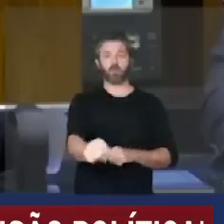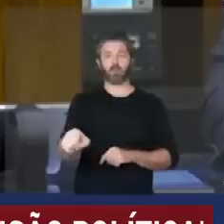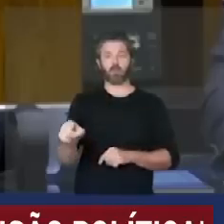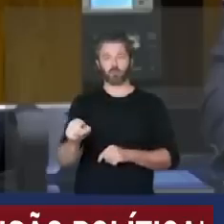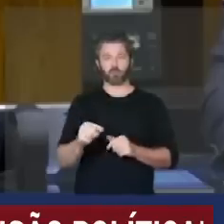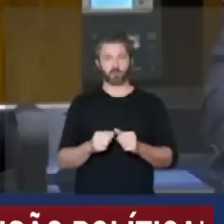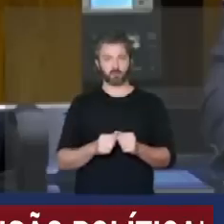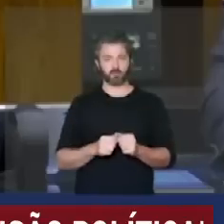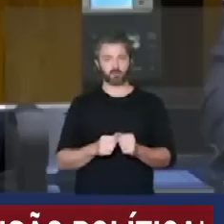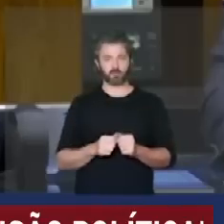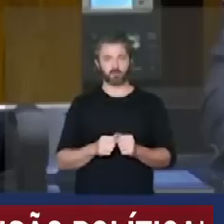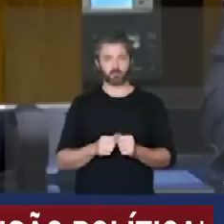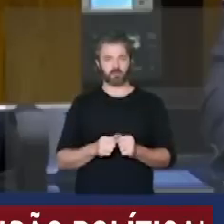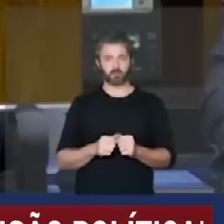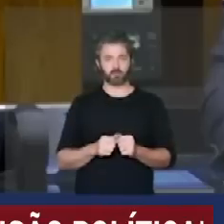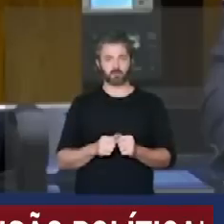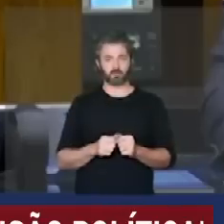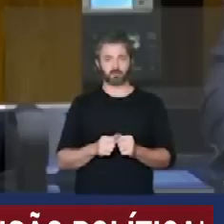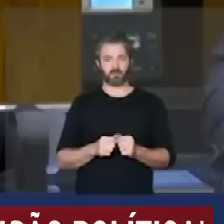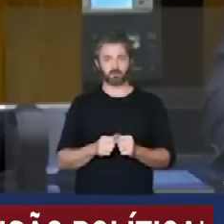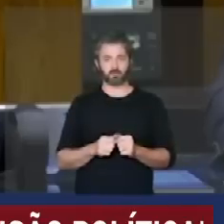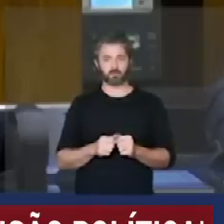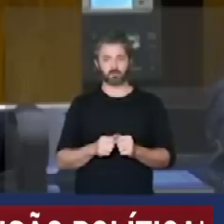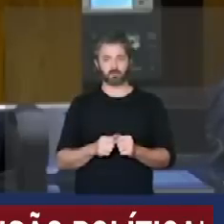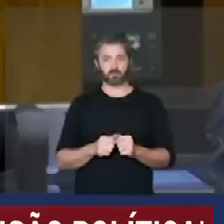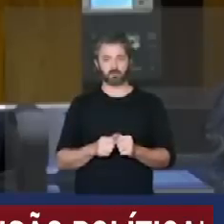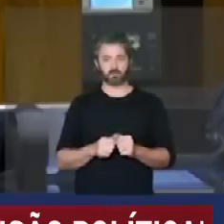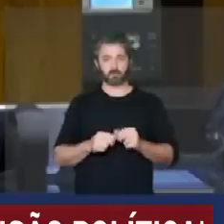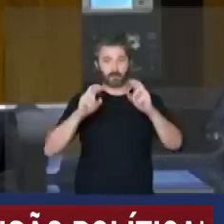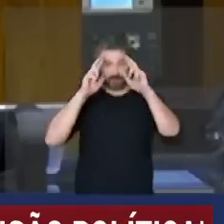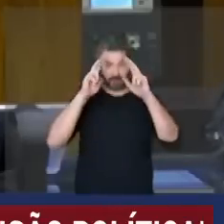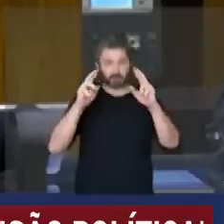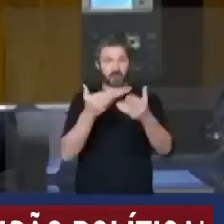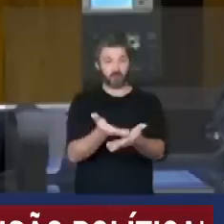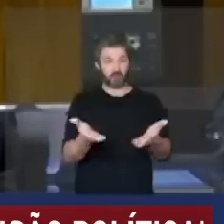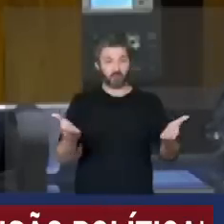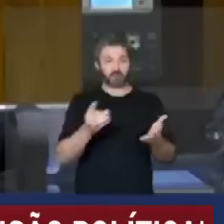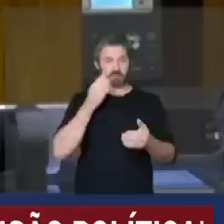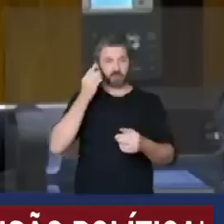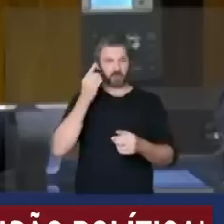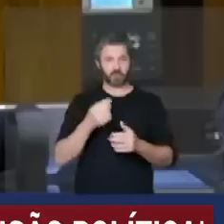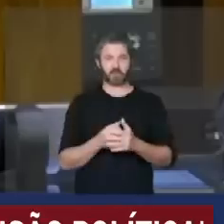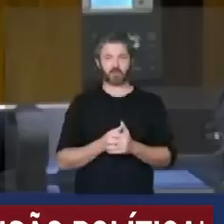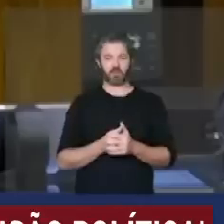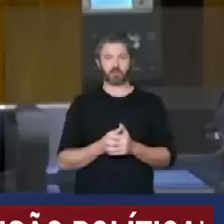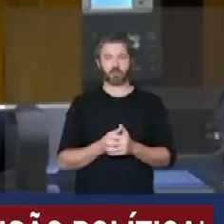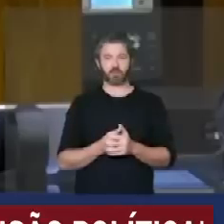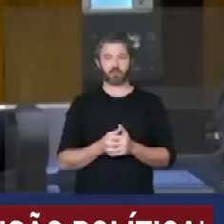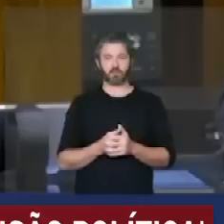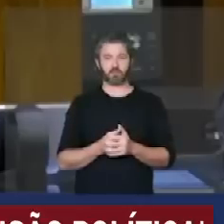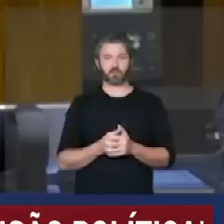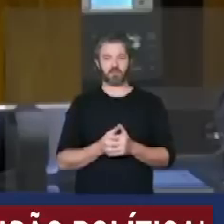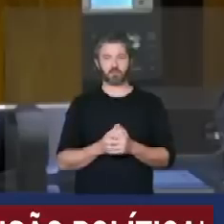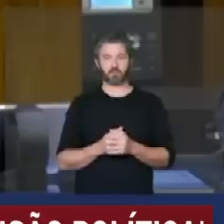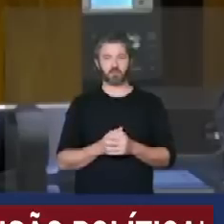e deputadas. Em respeito a todos os senhores e senhoras,